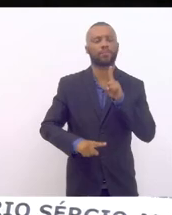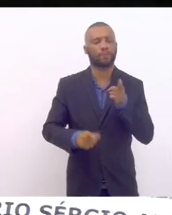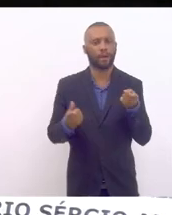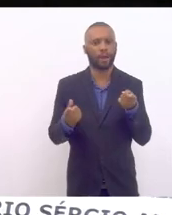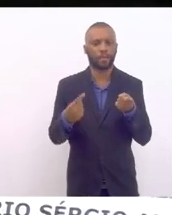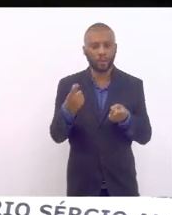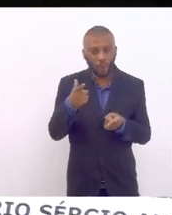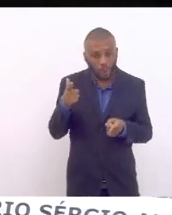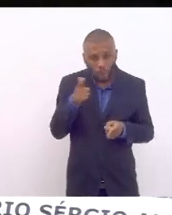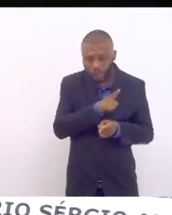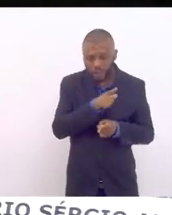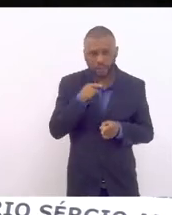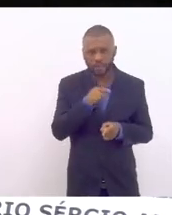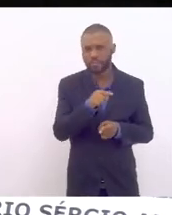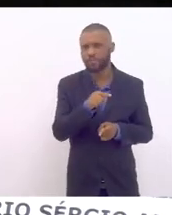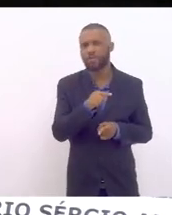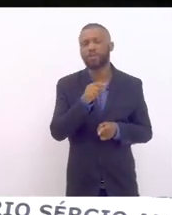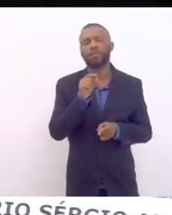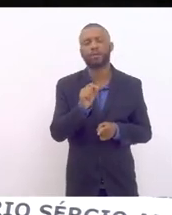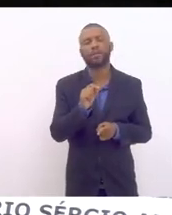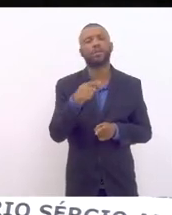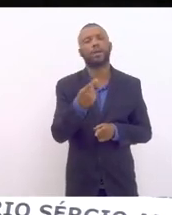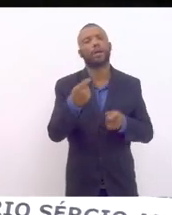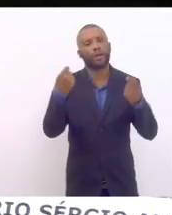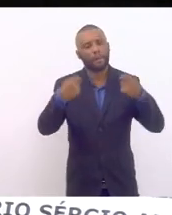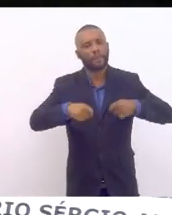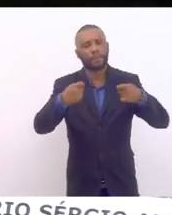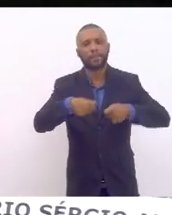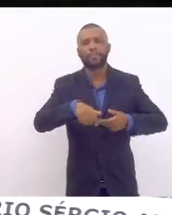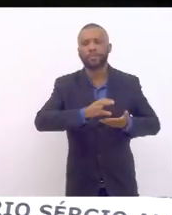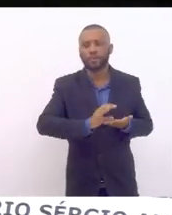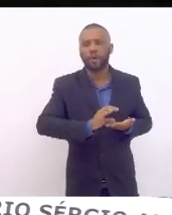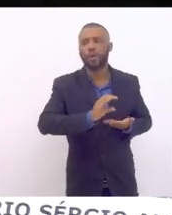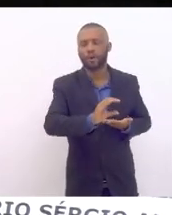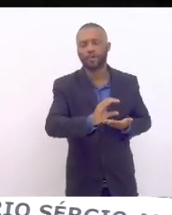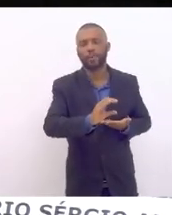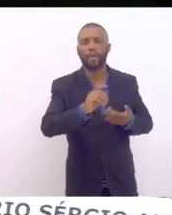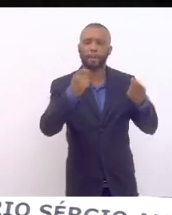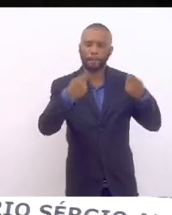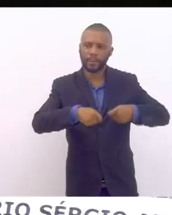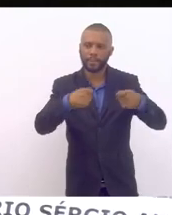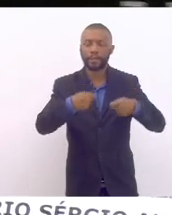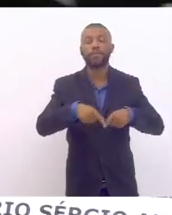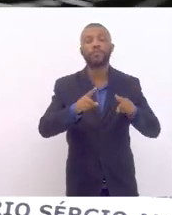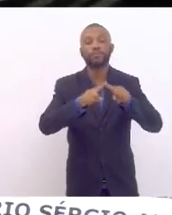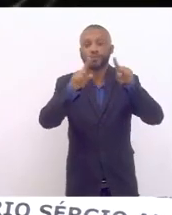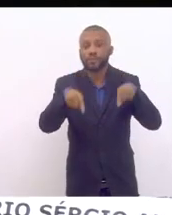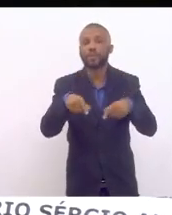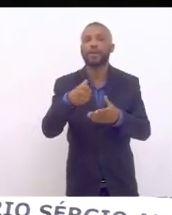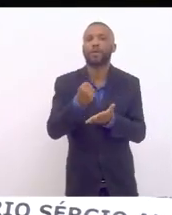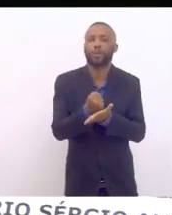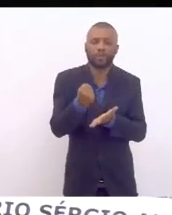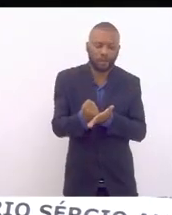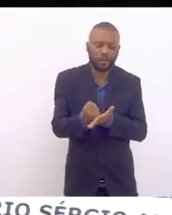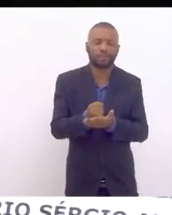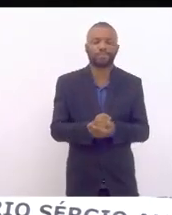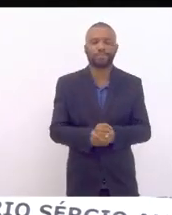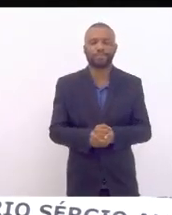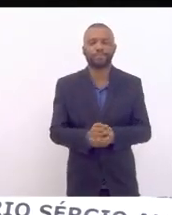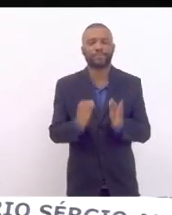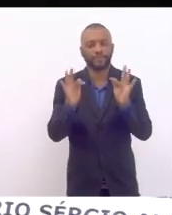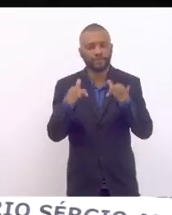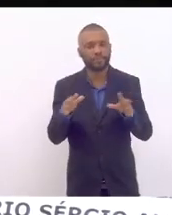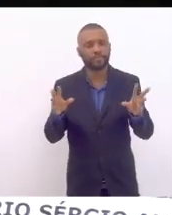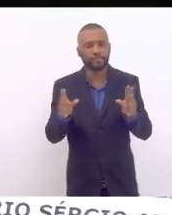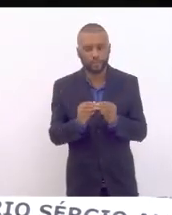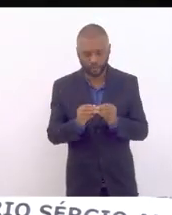transformarmos vida precisamos é de orçamento precisamos de pessoal e pra encerrar